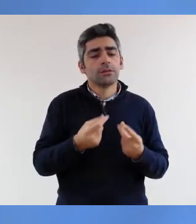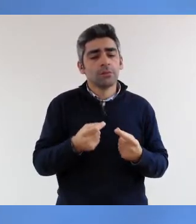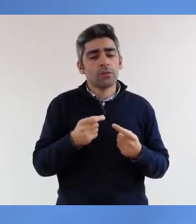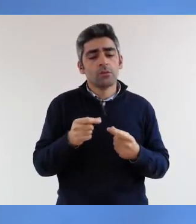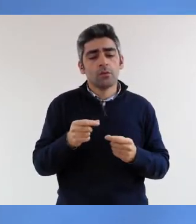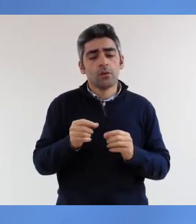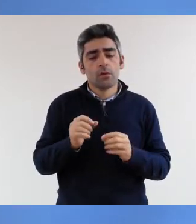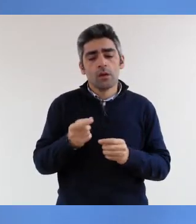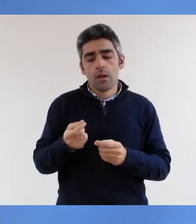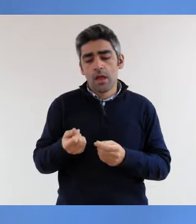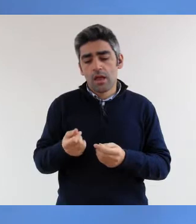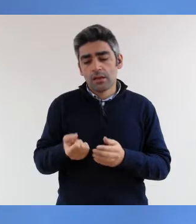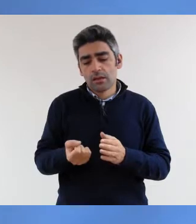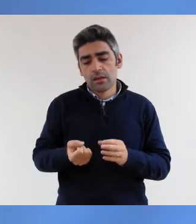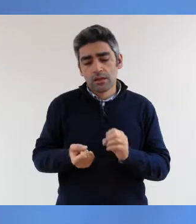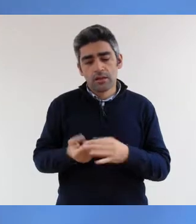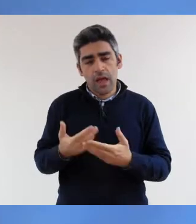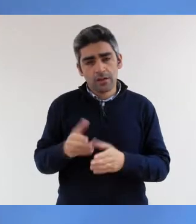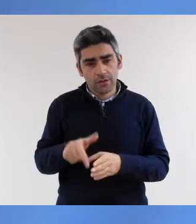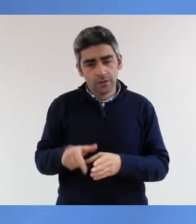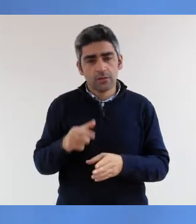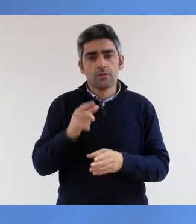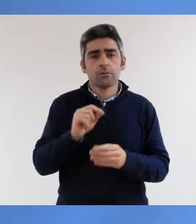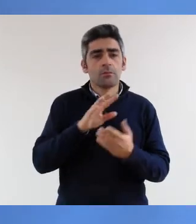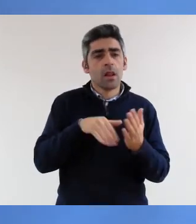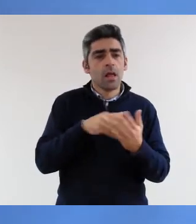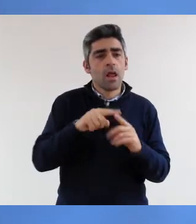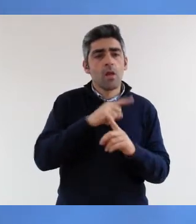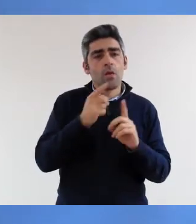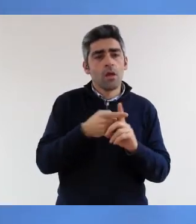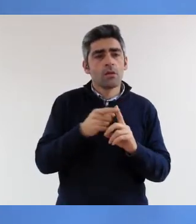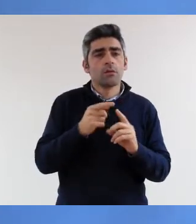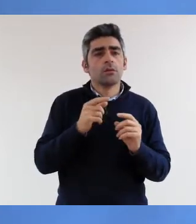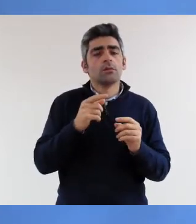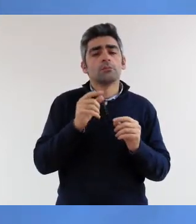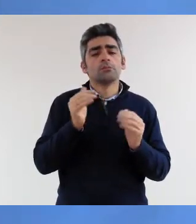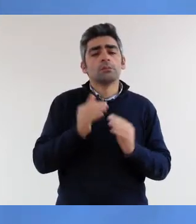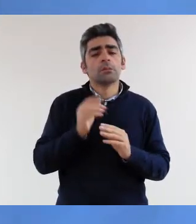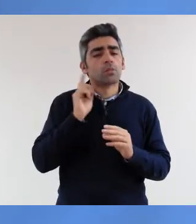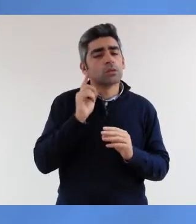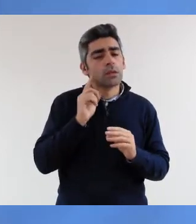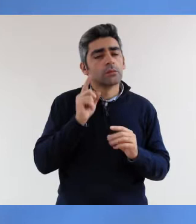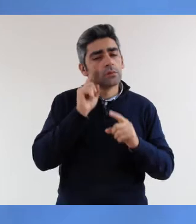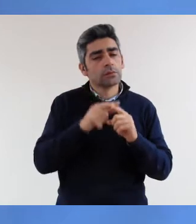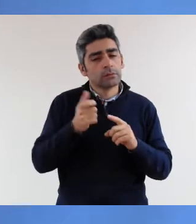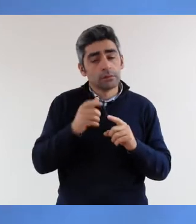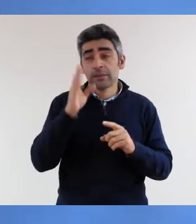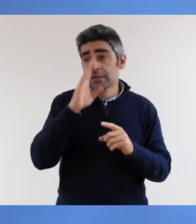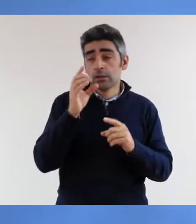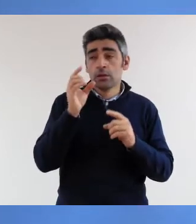o orçamento num mero orçamento caixa e os planos anuais num exercício de diminuta